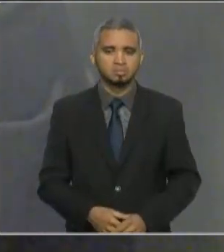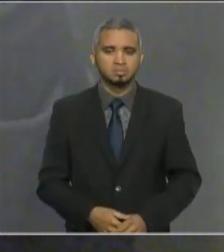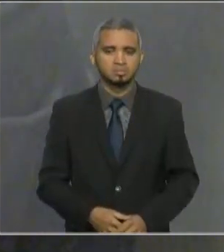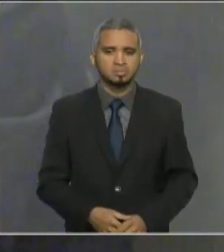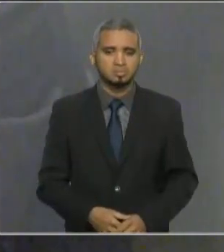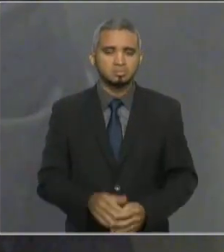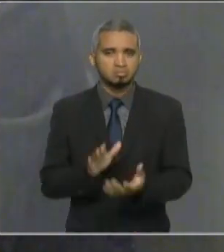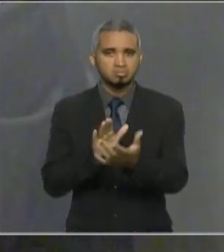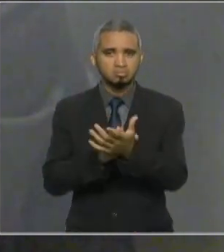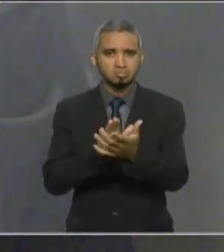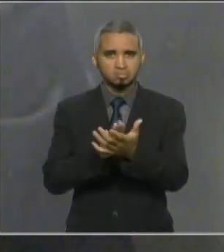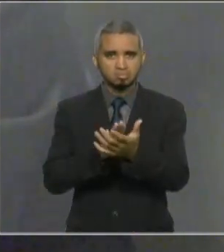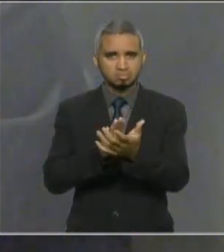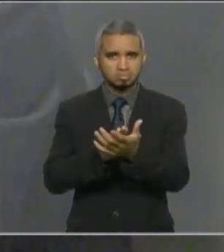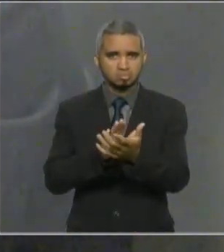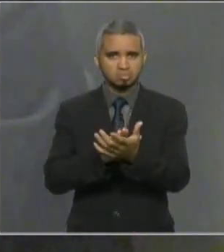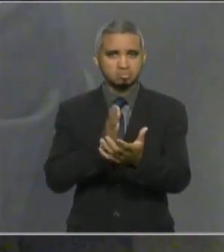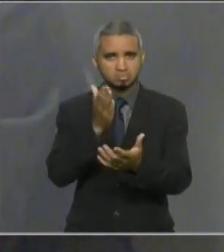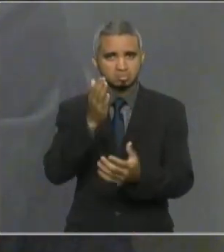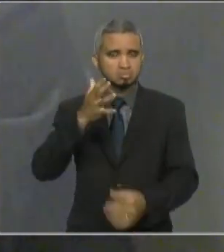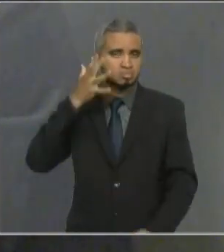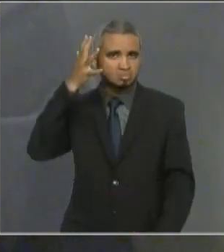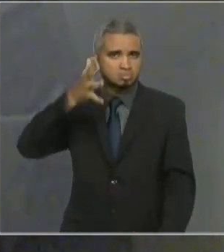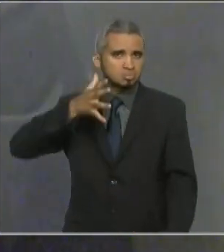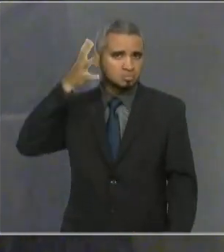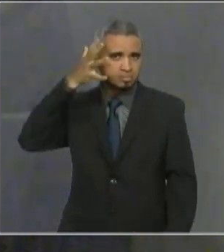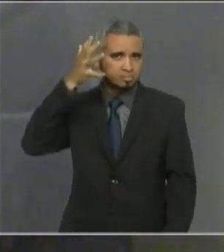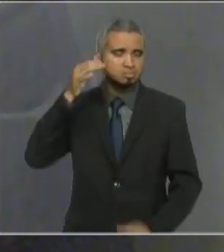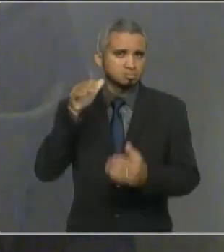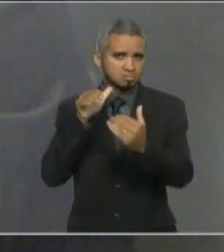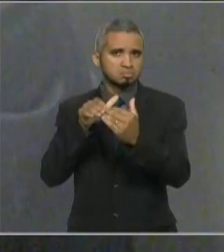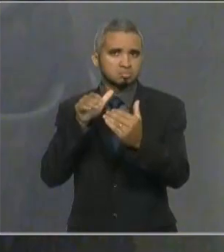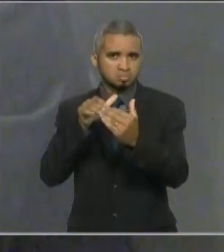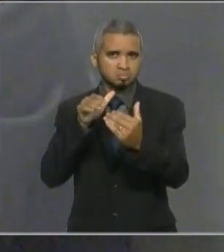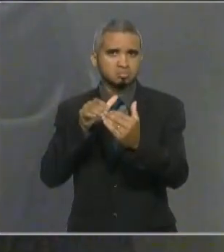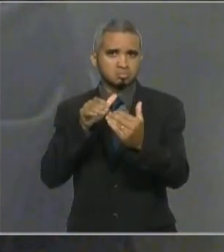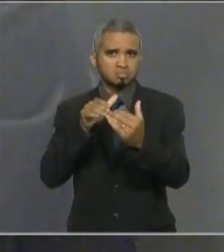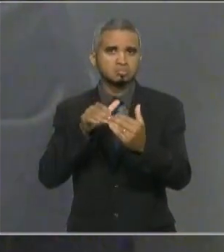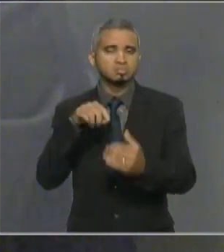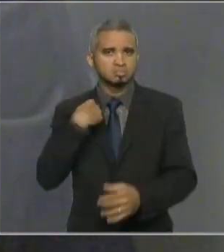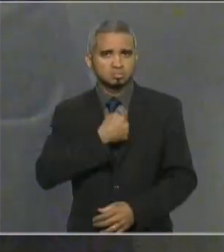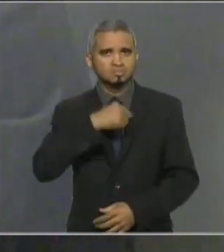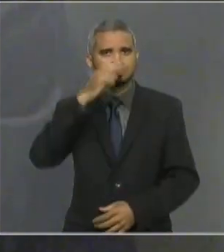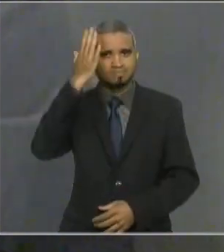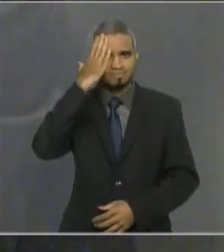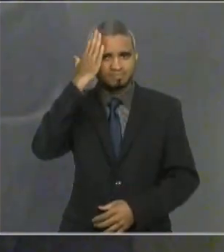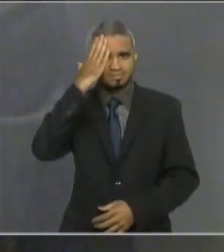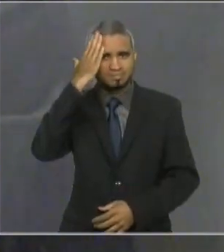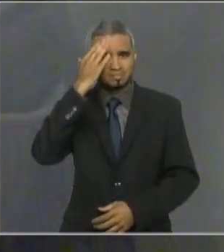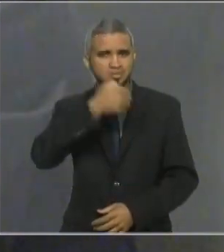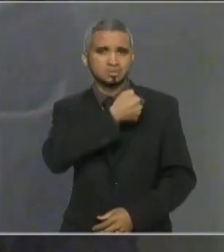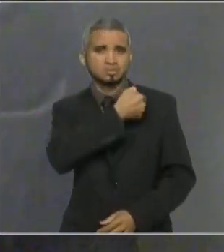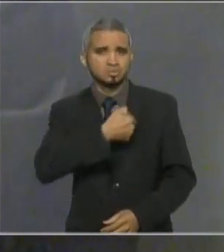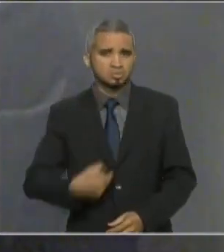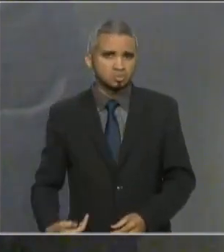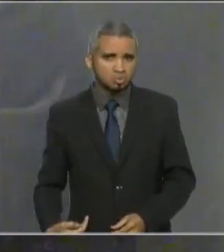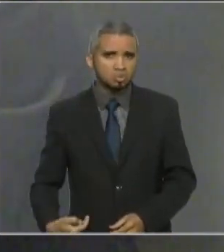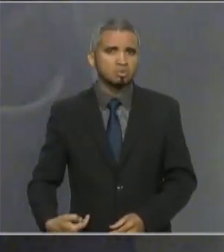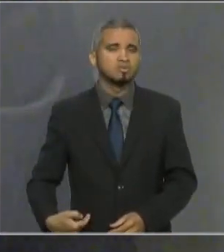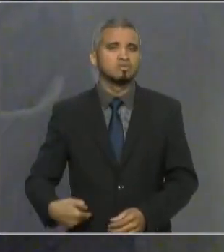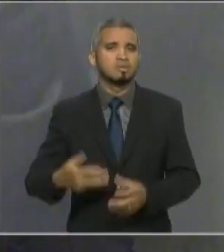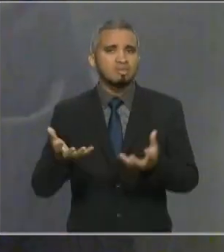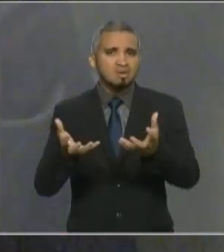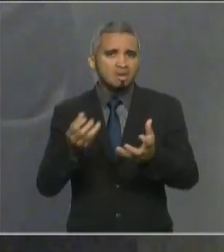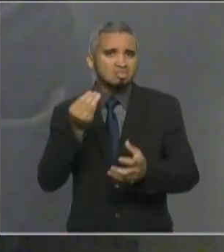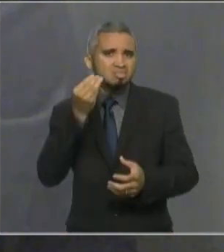quero parabenizar o discurso de Vossa Excelência nesse sentido, que todos nós sabemos o quanto o governo vem